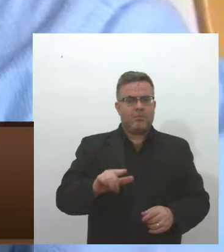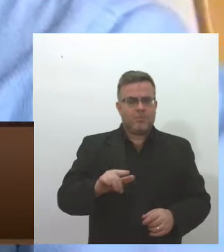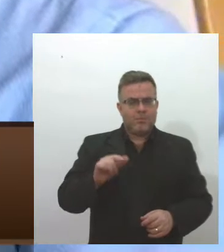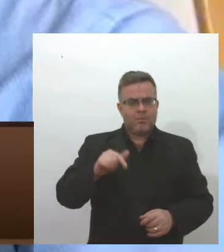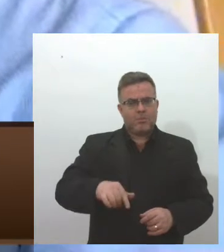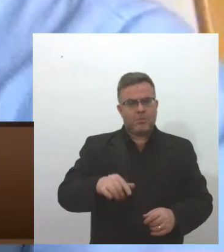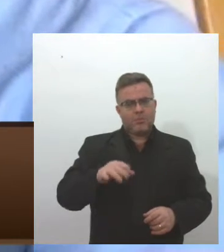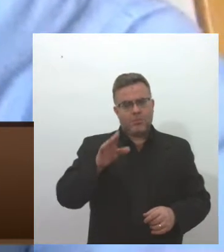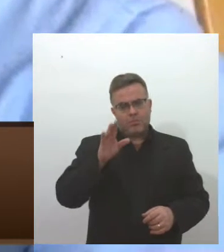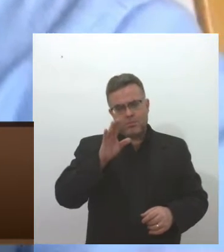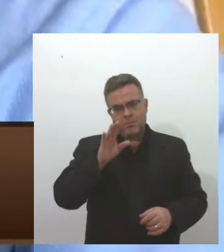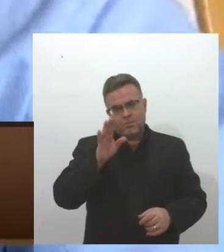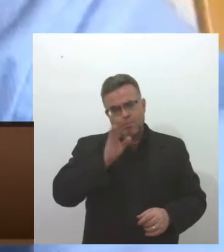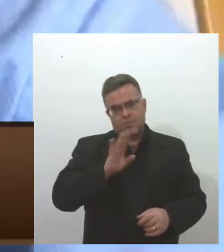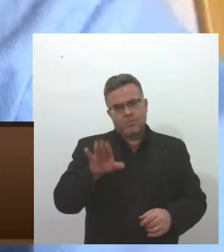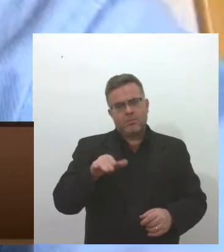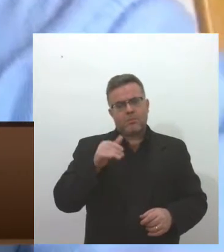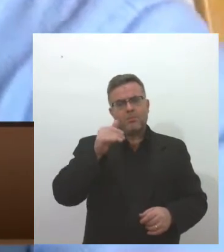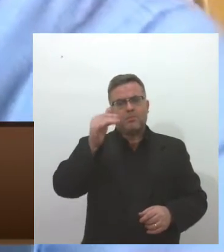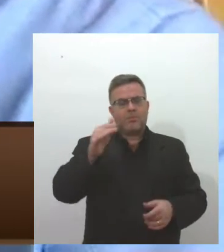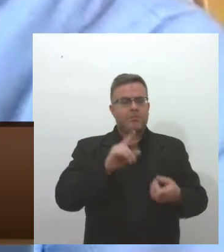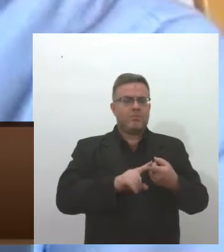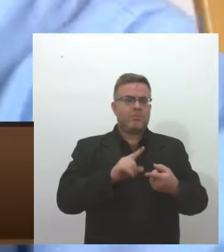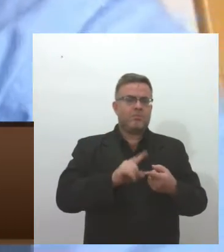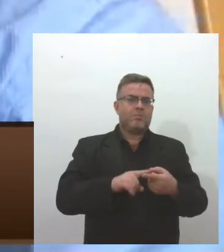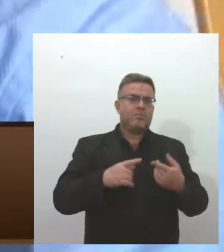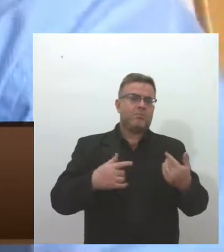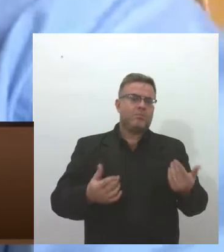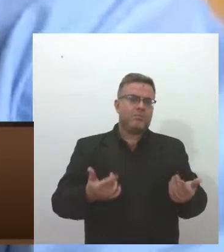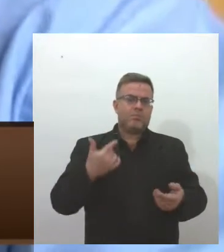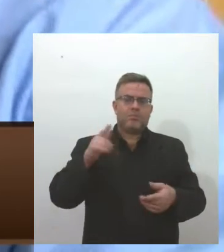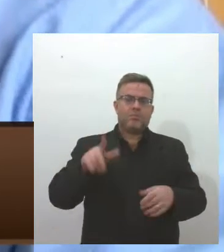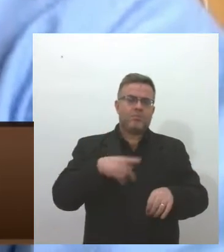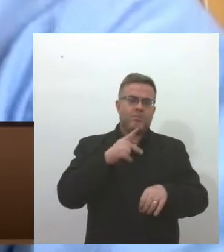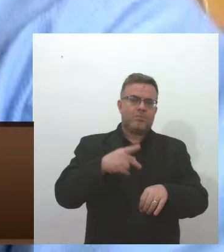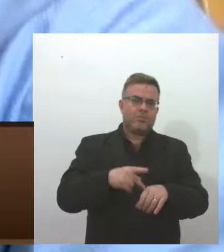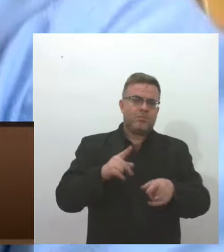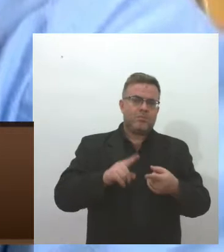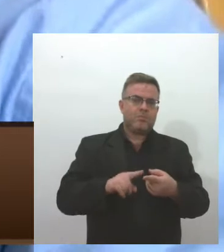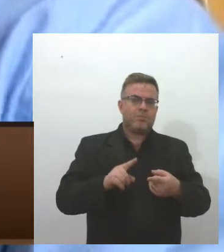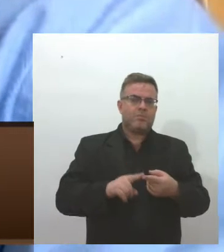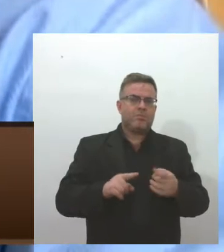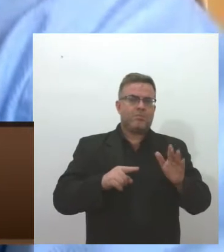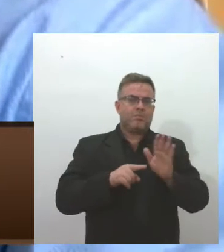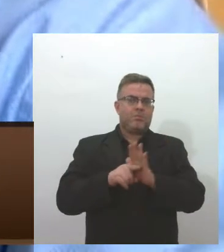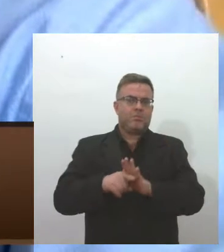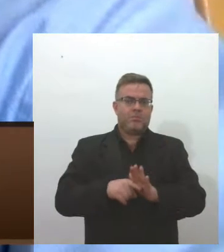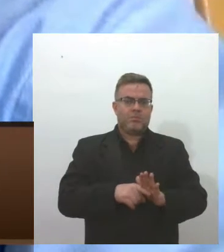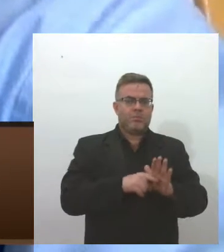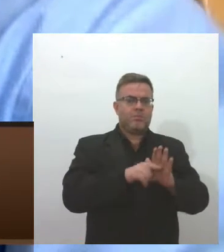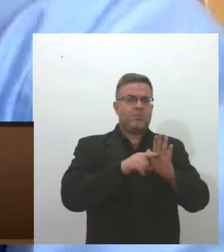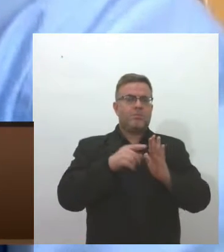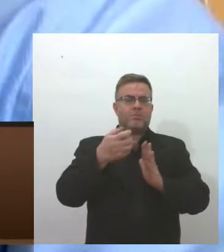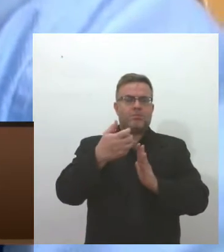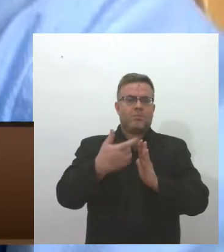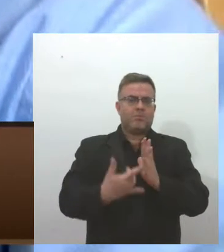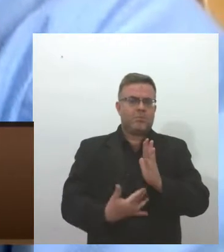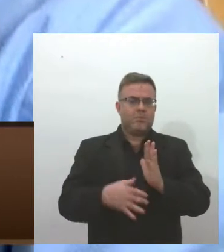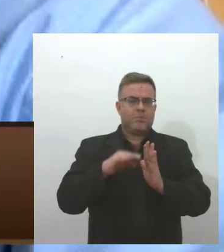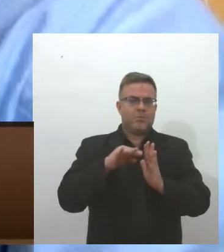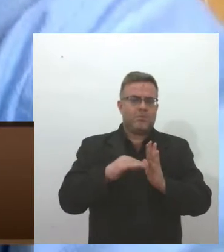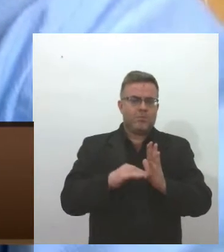do país também, e nós entendemos que ali existe todo um roteiro que